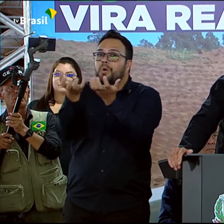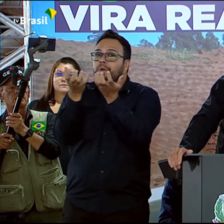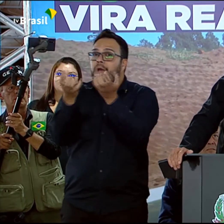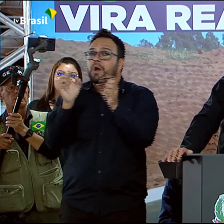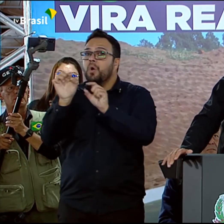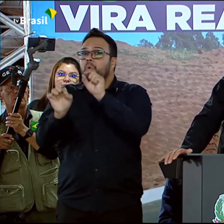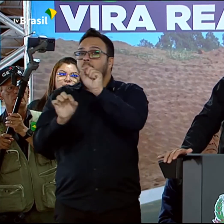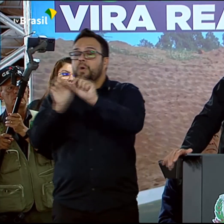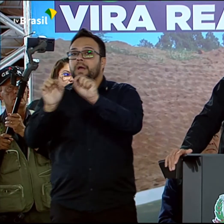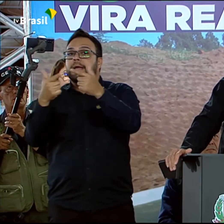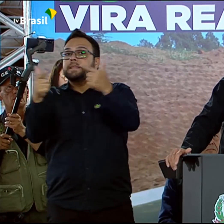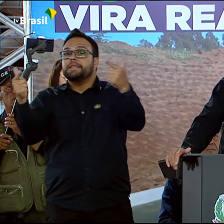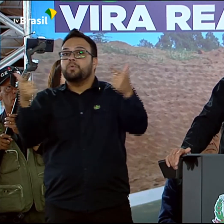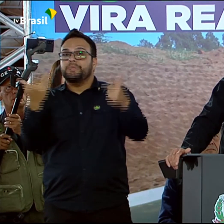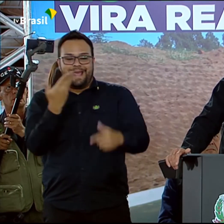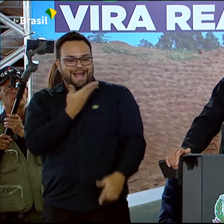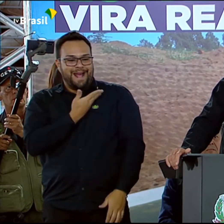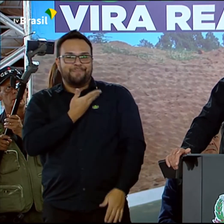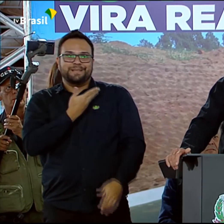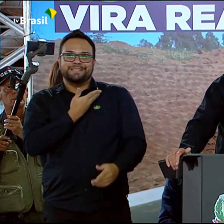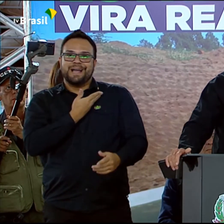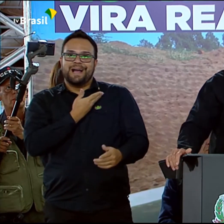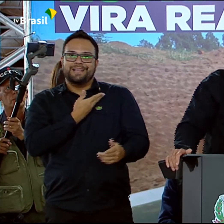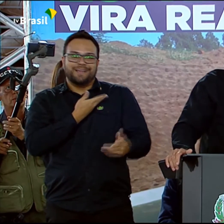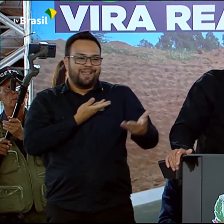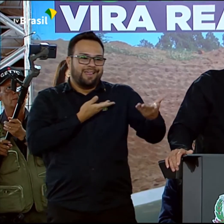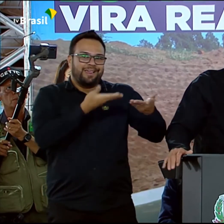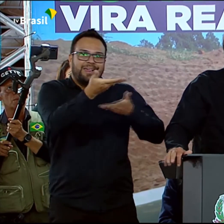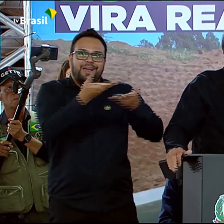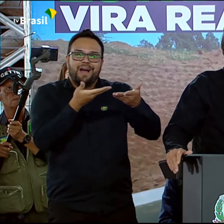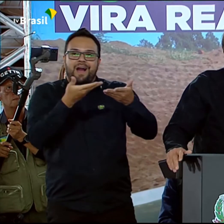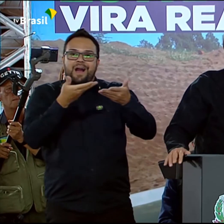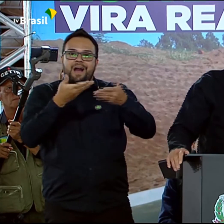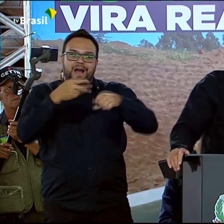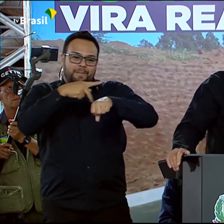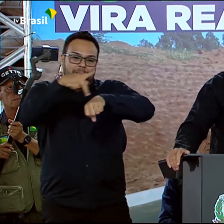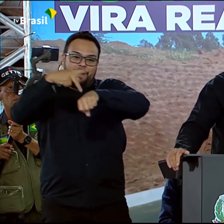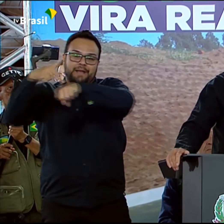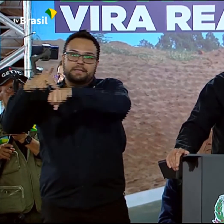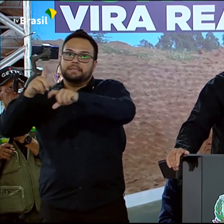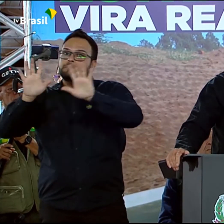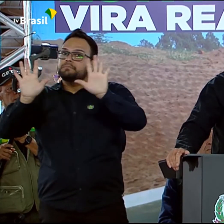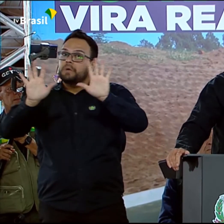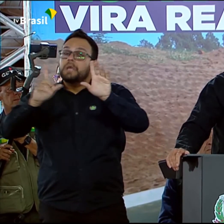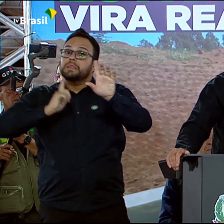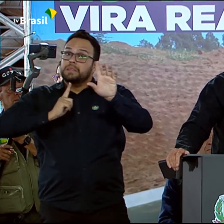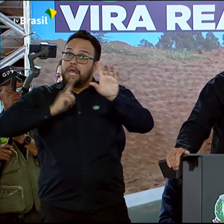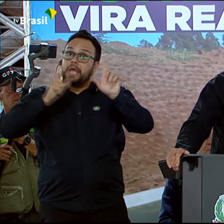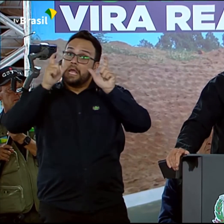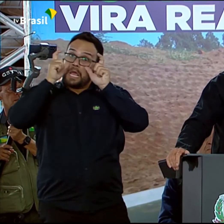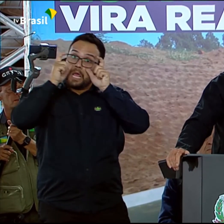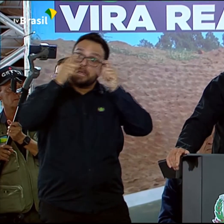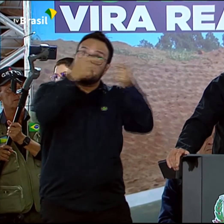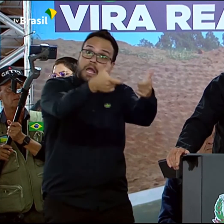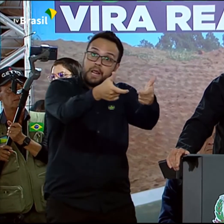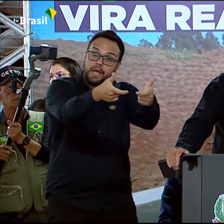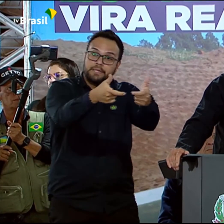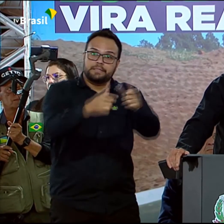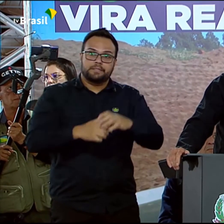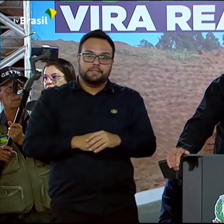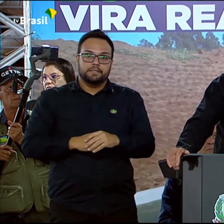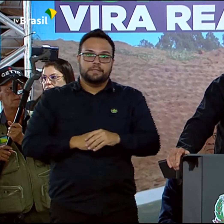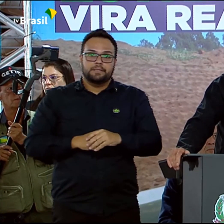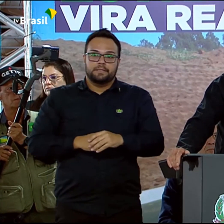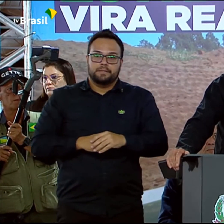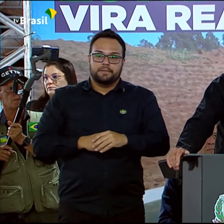fossem retiradas de um escritório de advocacia durante o cumprimento de medidas de busca e apreensão o texto que